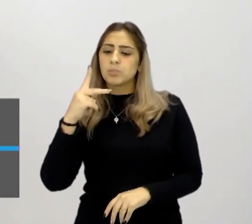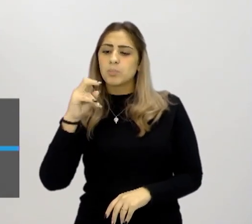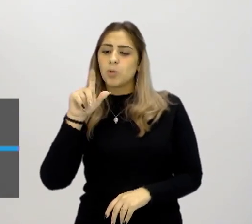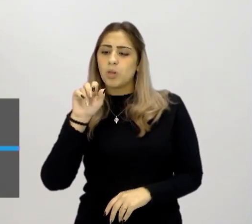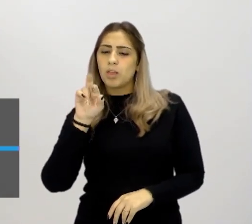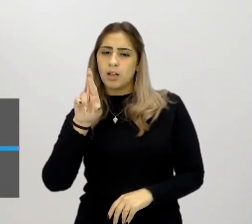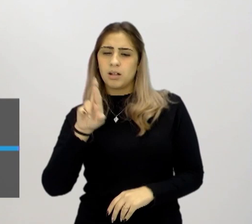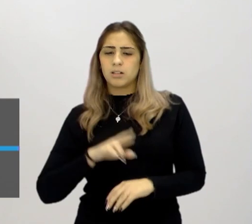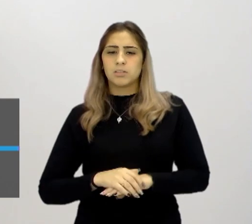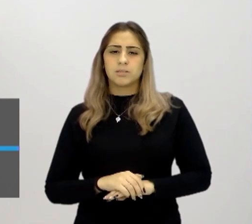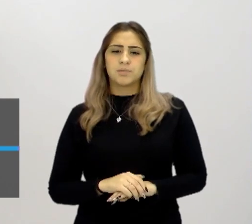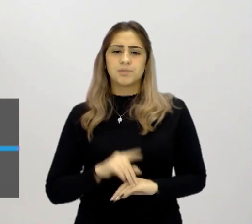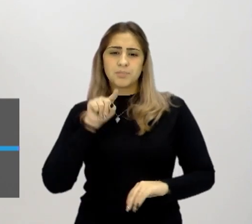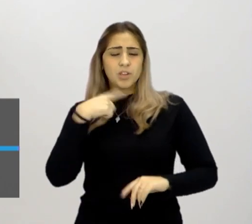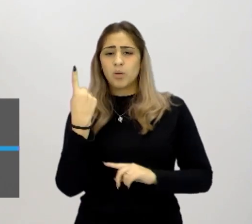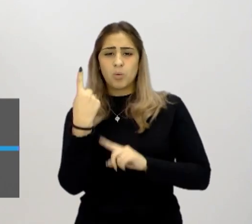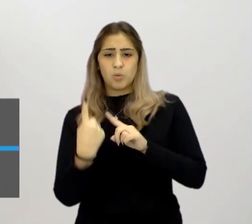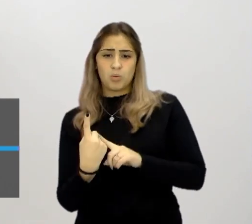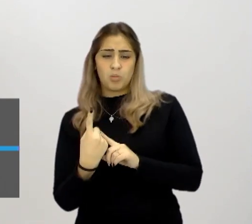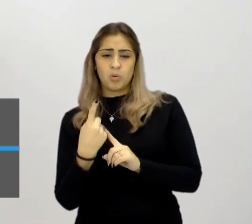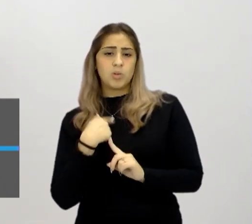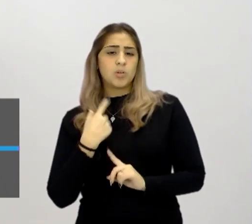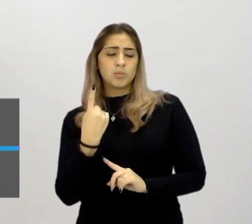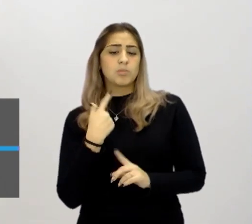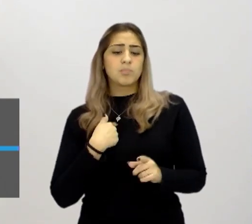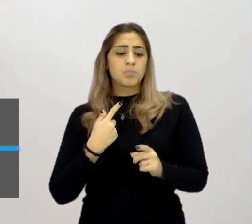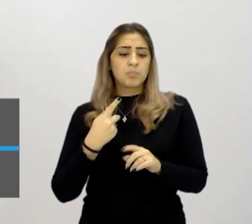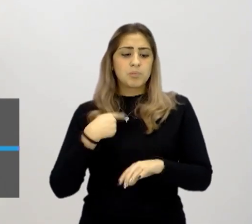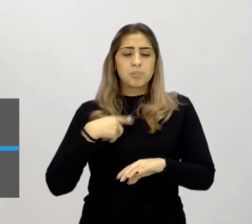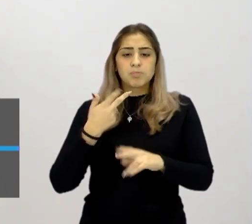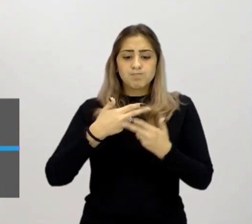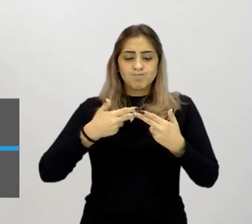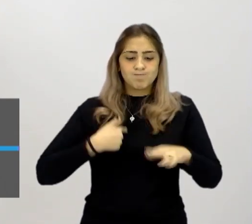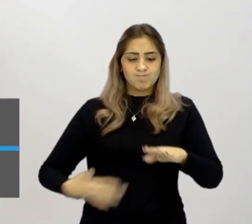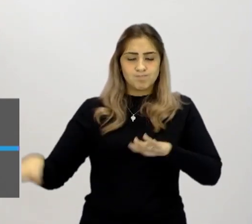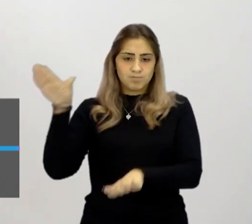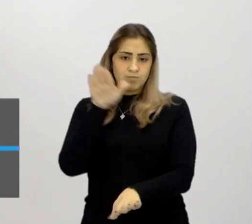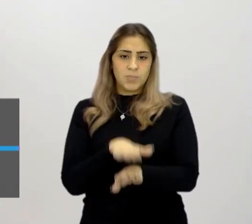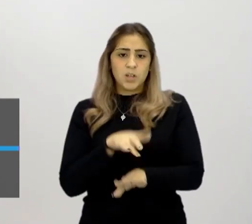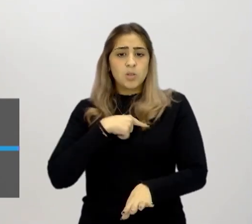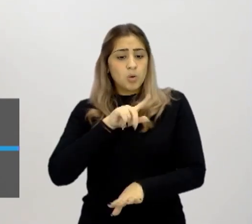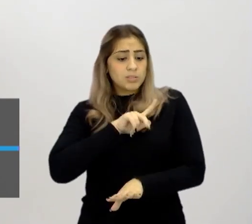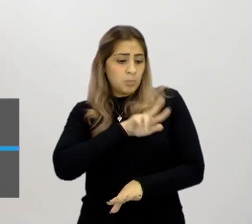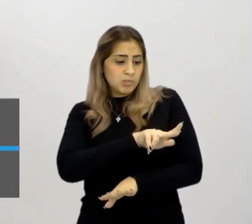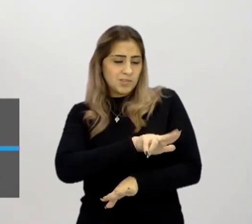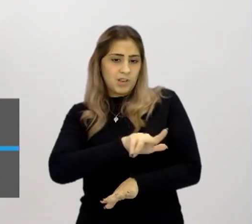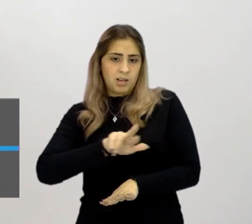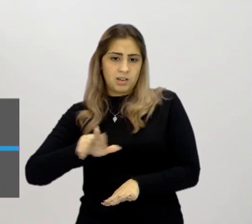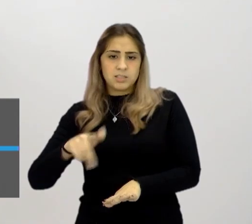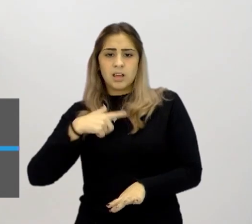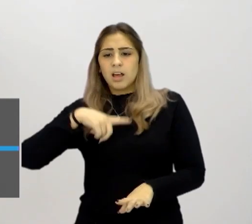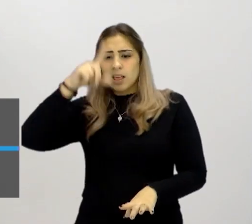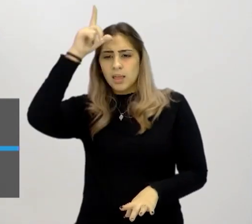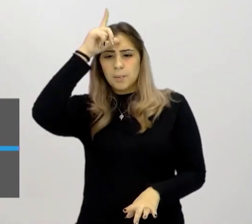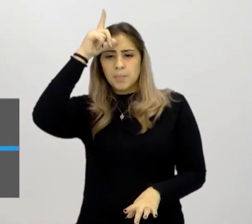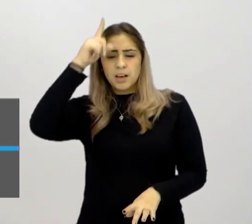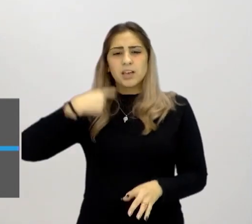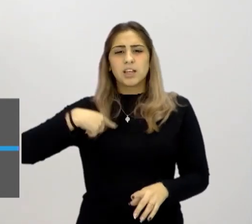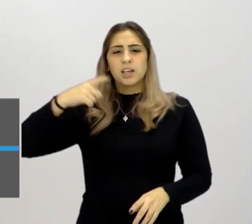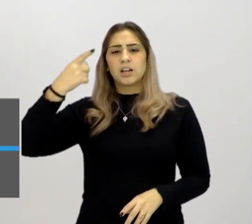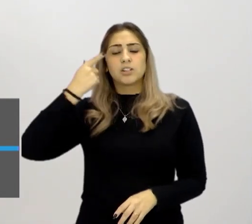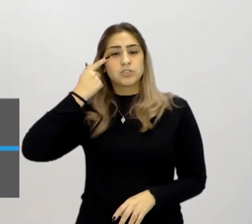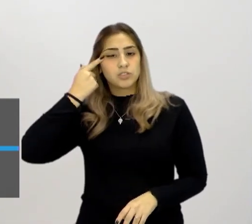agora uma única superpotência, né? Temos várias, Alemanha, Japão,